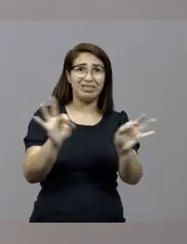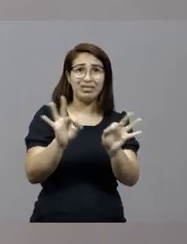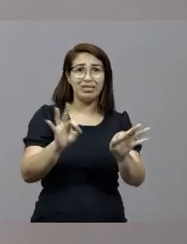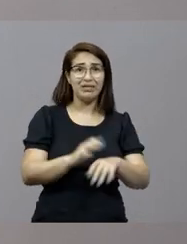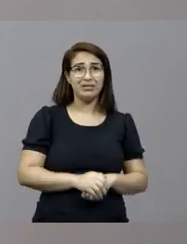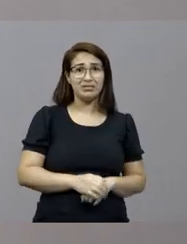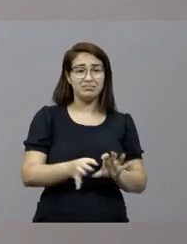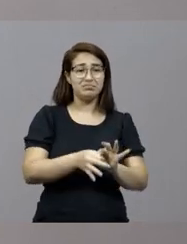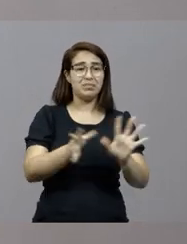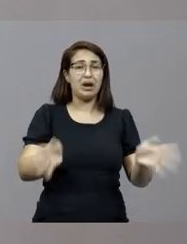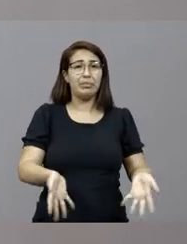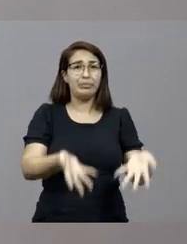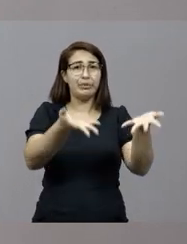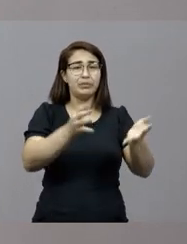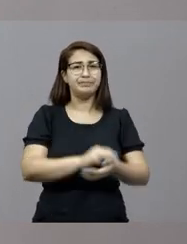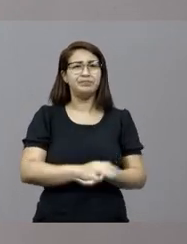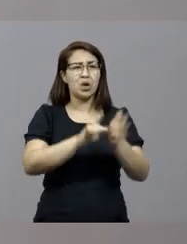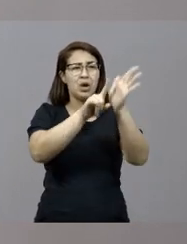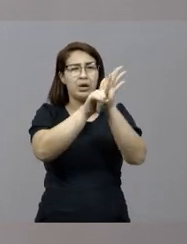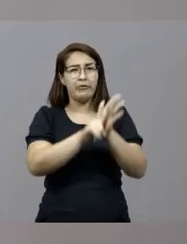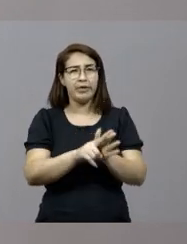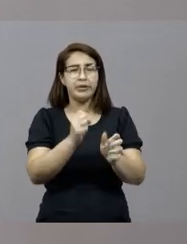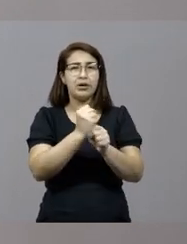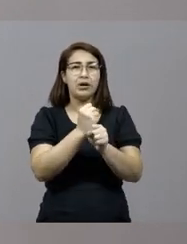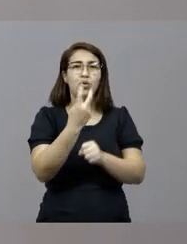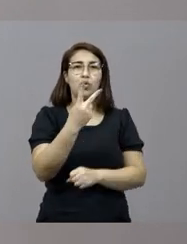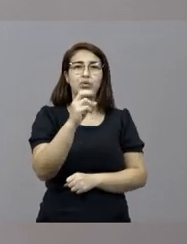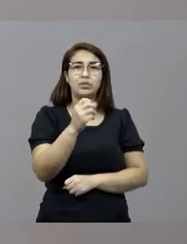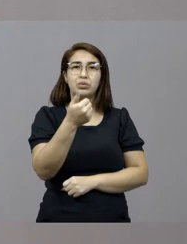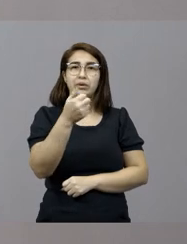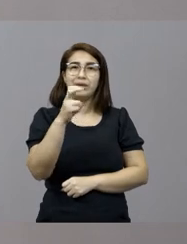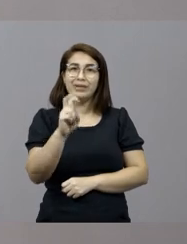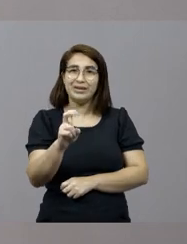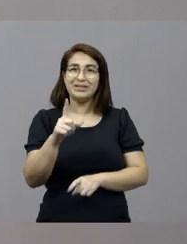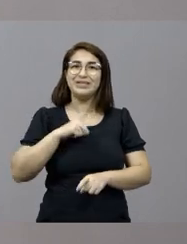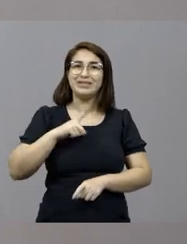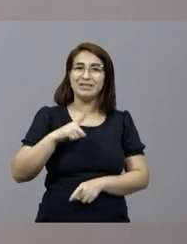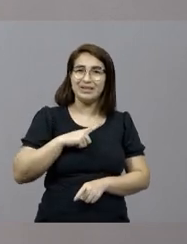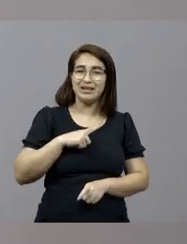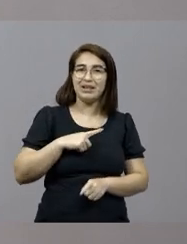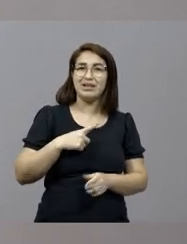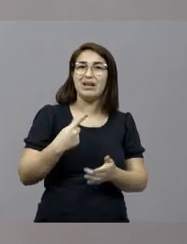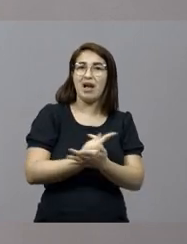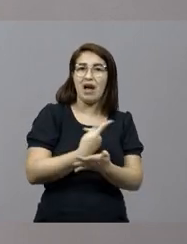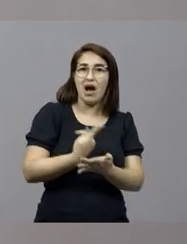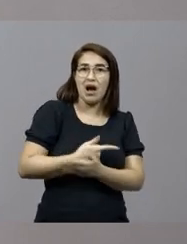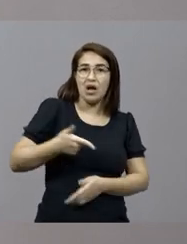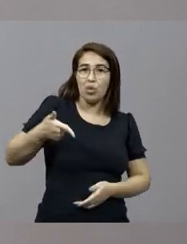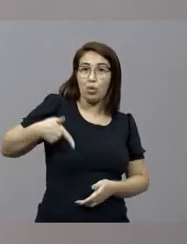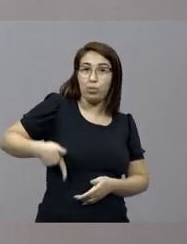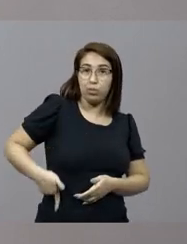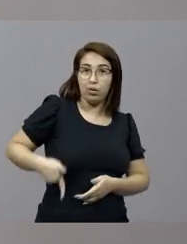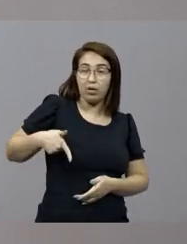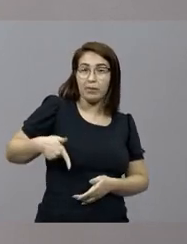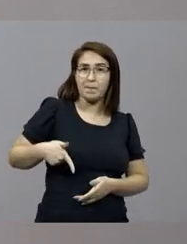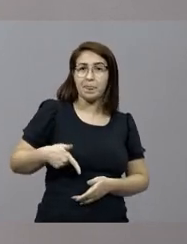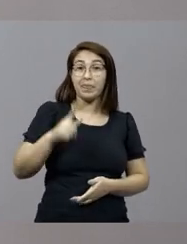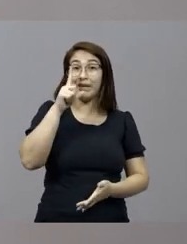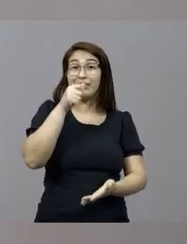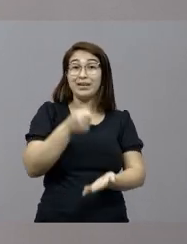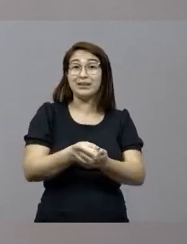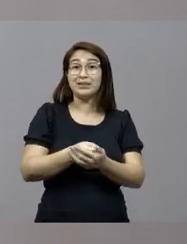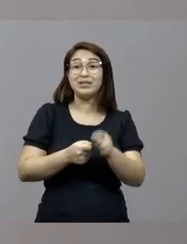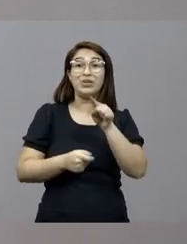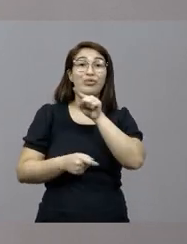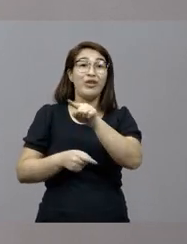aqui, senhores. Foi investigado em 2015 por porte ilegal de arma e tráfico de entorpecentes. E olha o trecho da decisão que